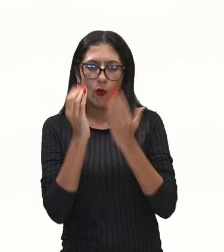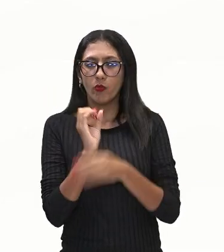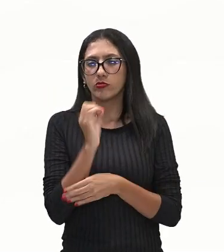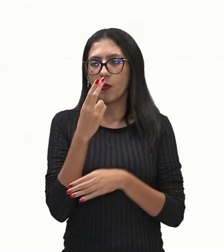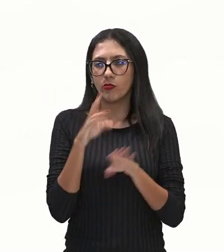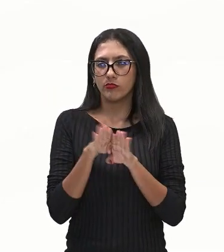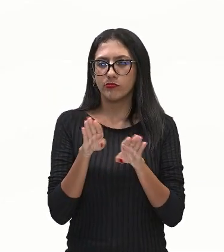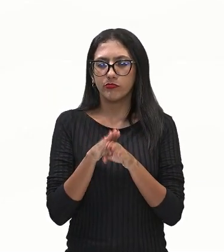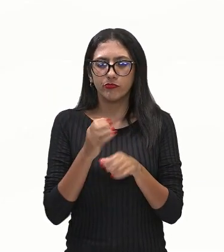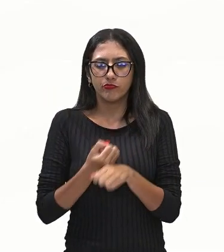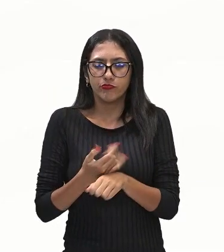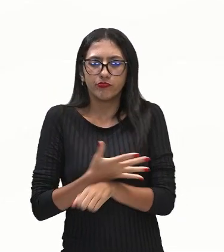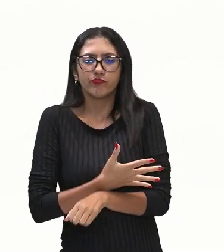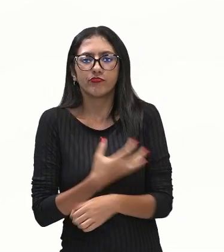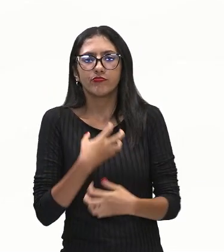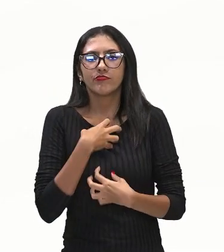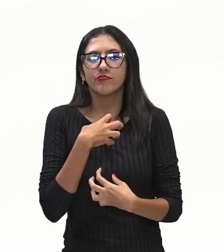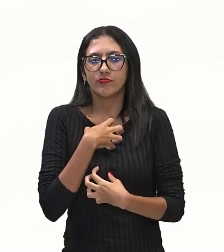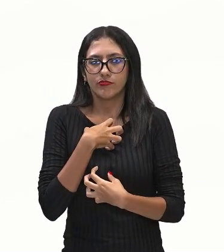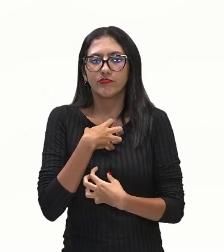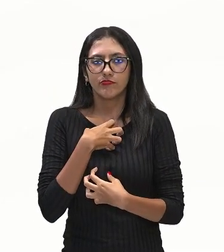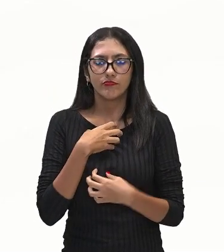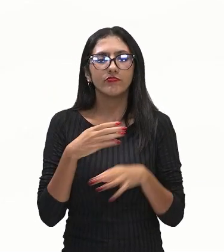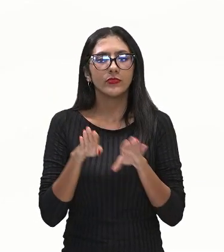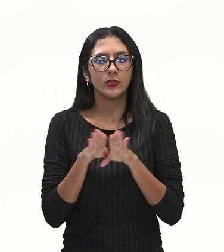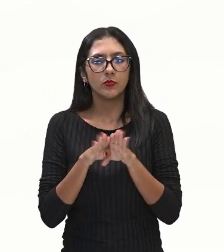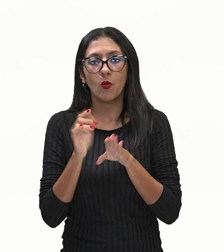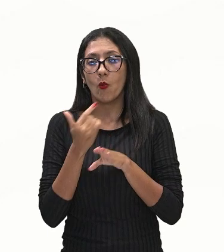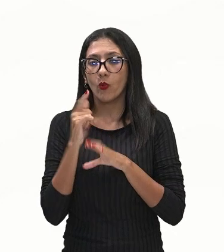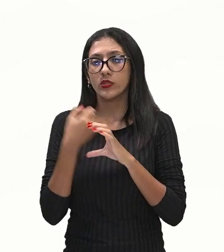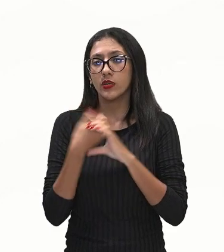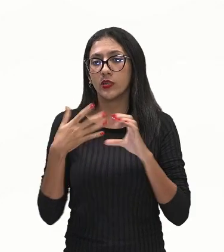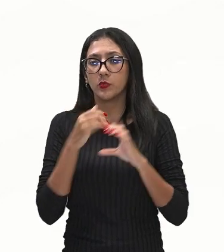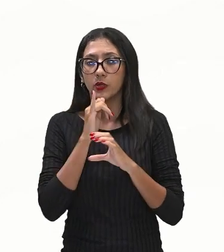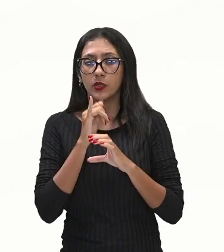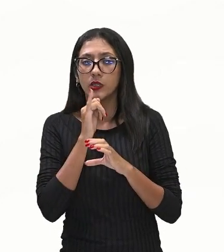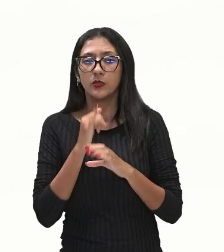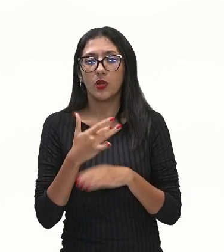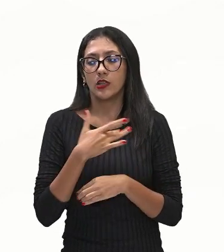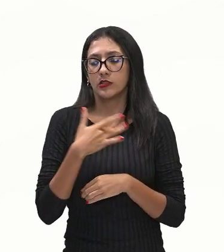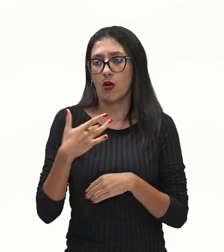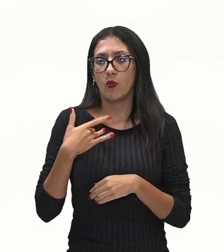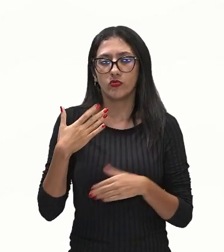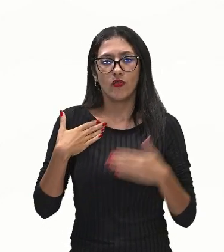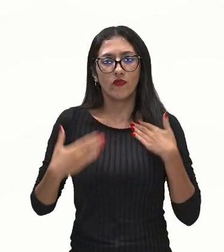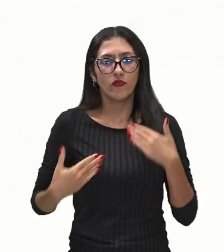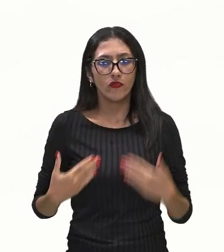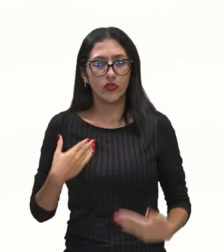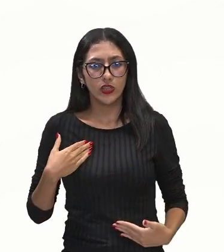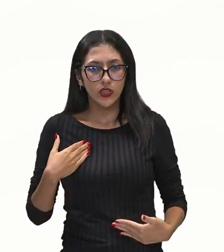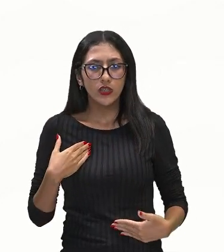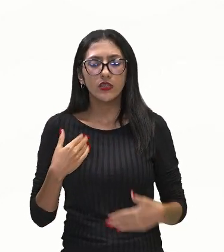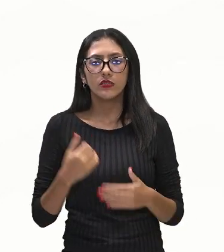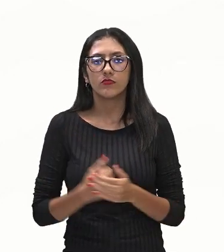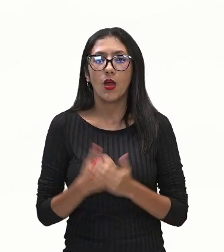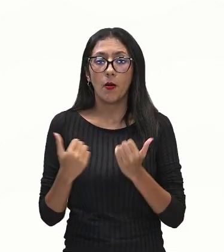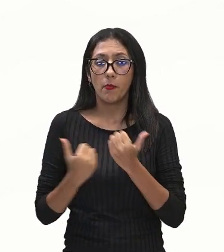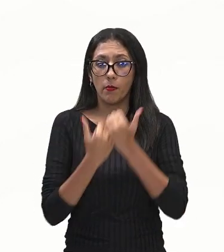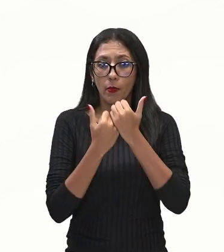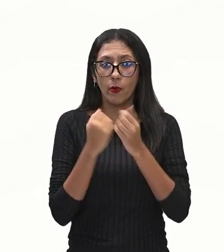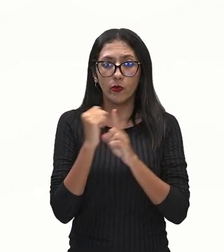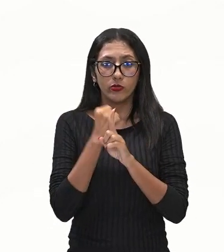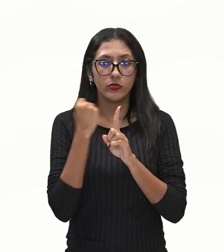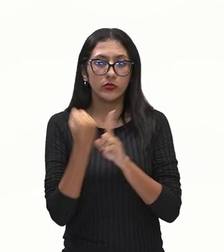emocional, mas também de condições fundamentais como saúde física, apoio social